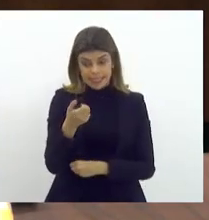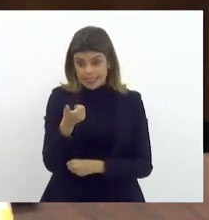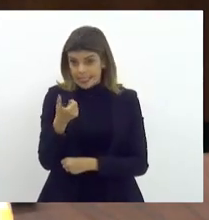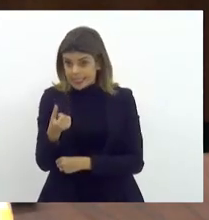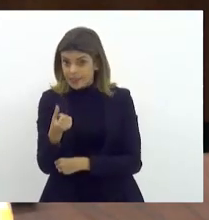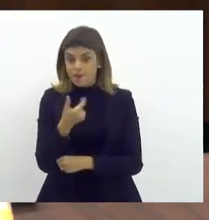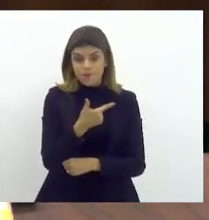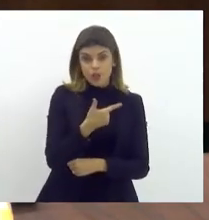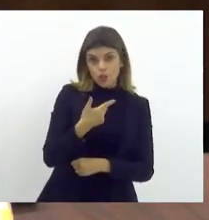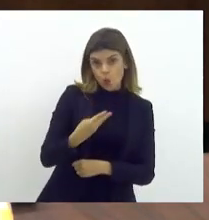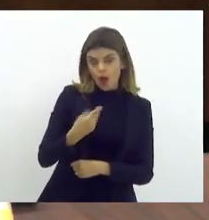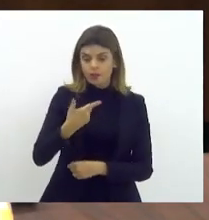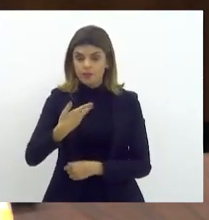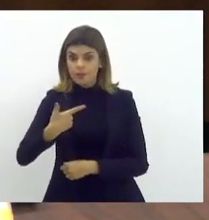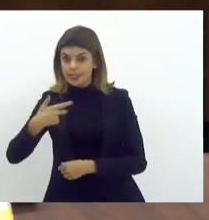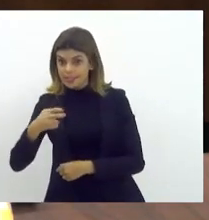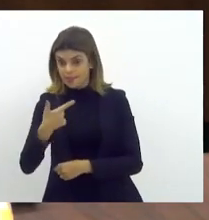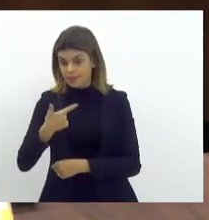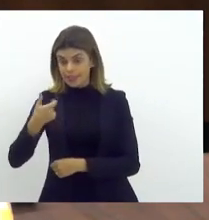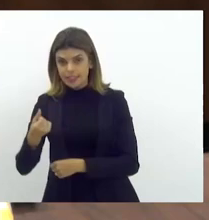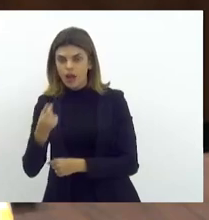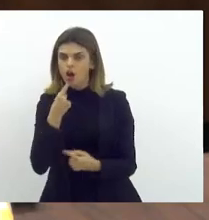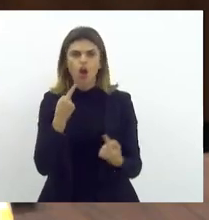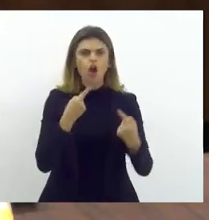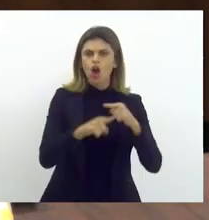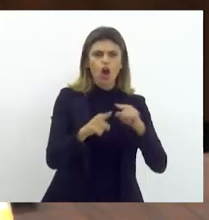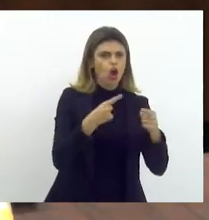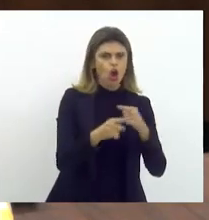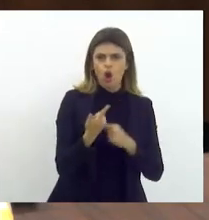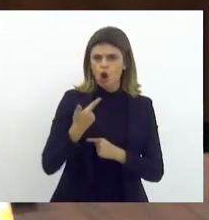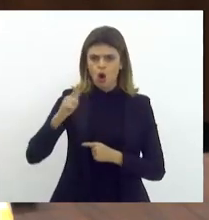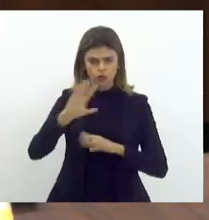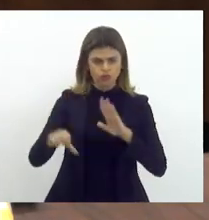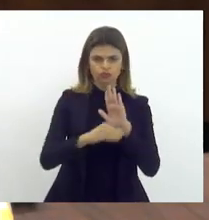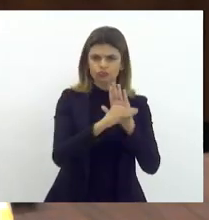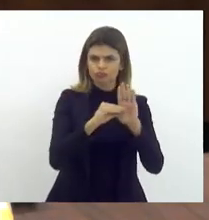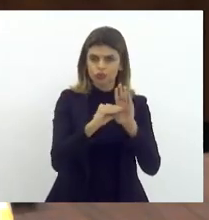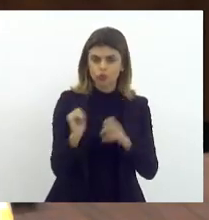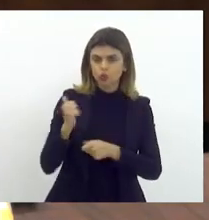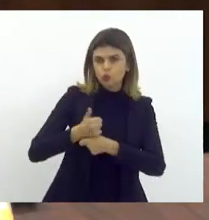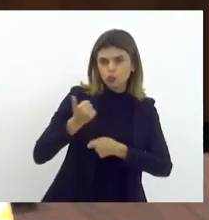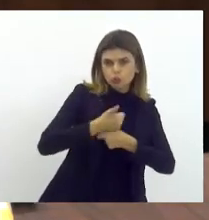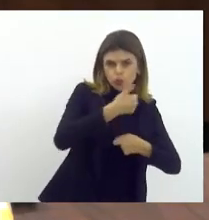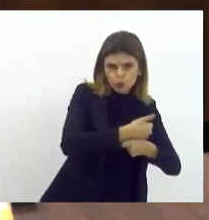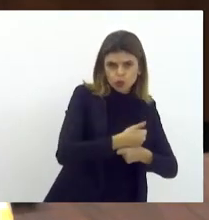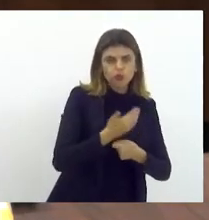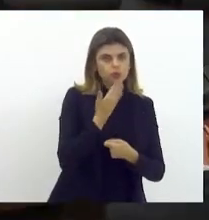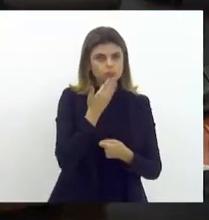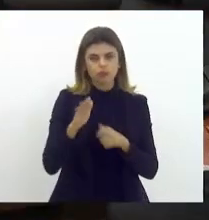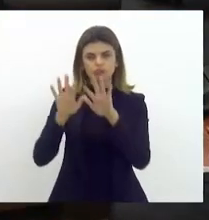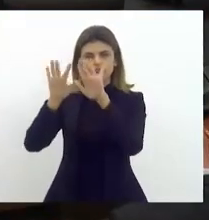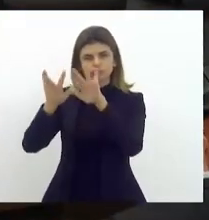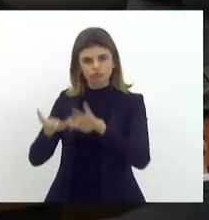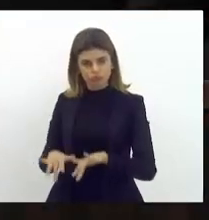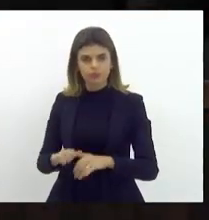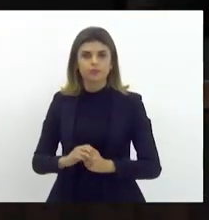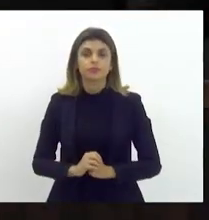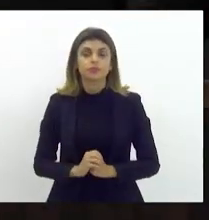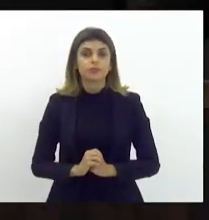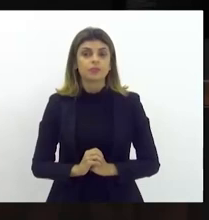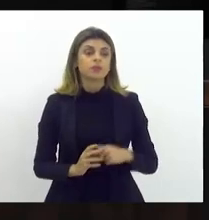24 25 27 contrário as demais emendas concluindo por substitutivo pedindo forma final de redação